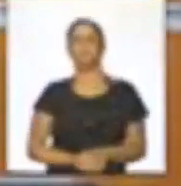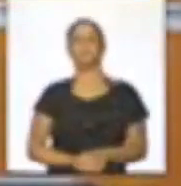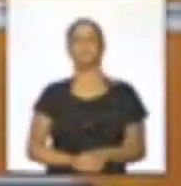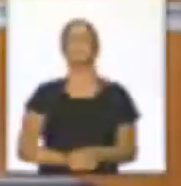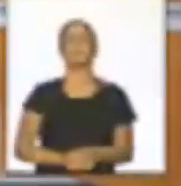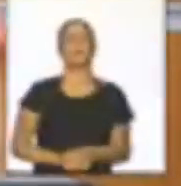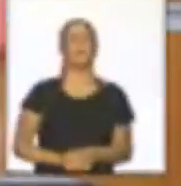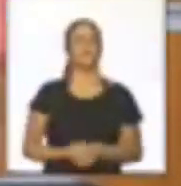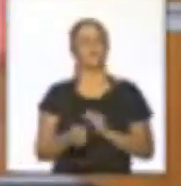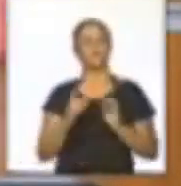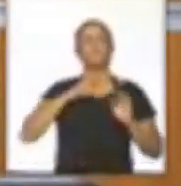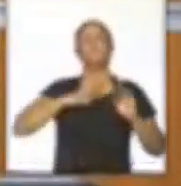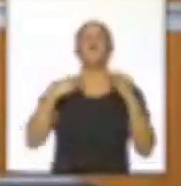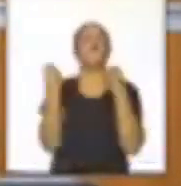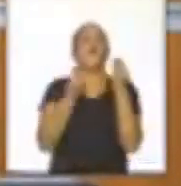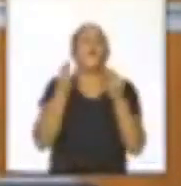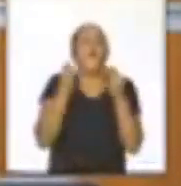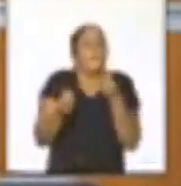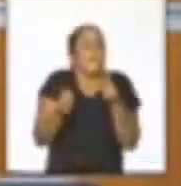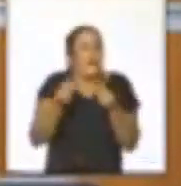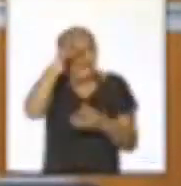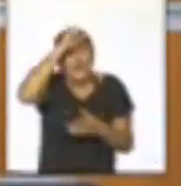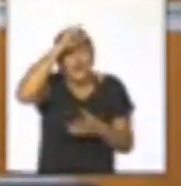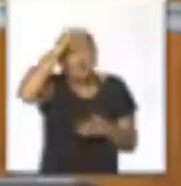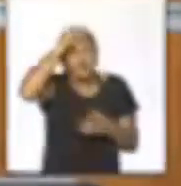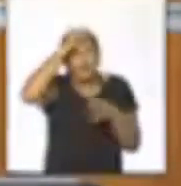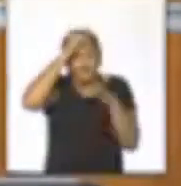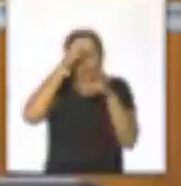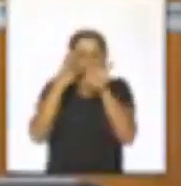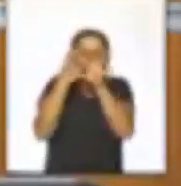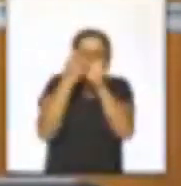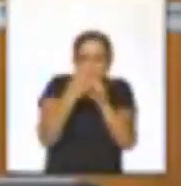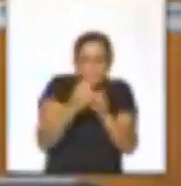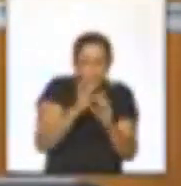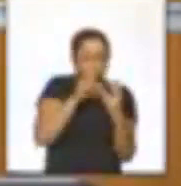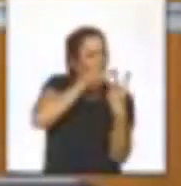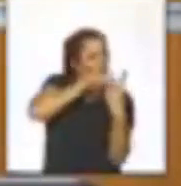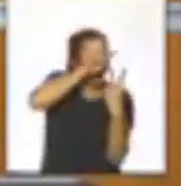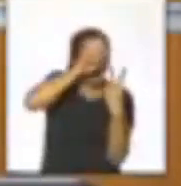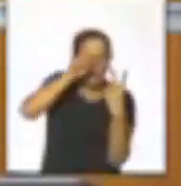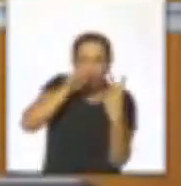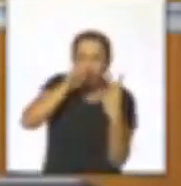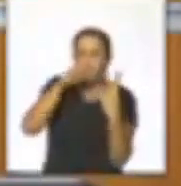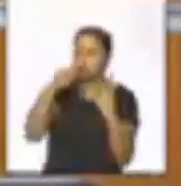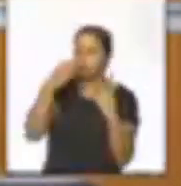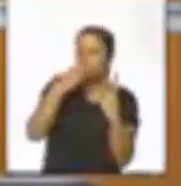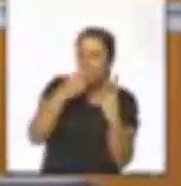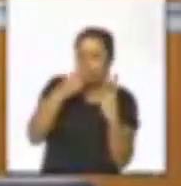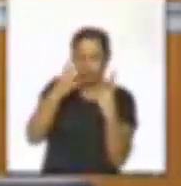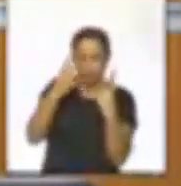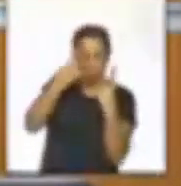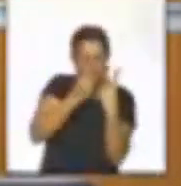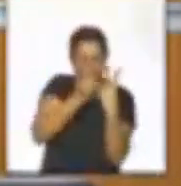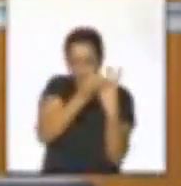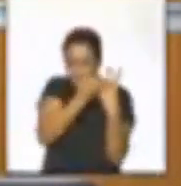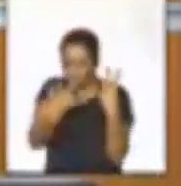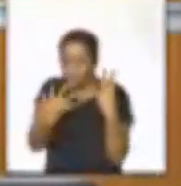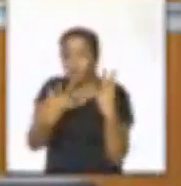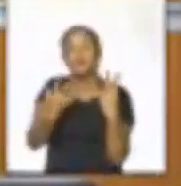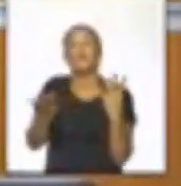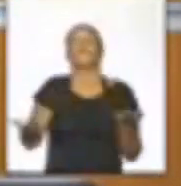Professor, como que a gente vai aprender a calcular a raiz quadrada de 3 e 4 algarismos? Eu vou passar para você um